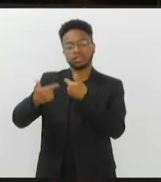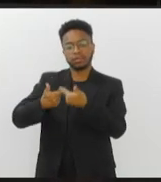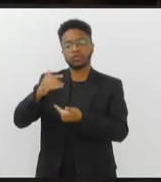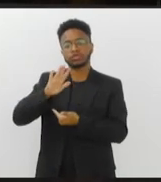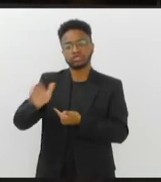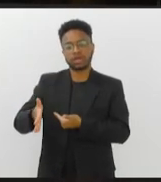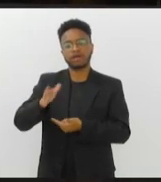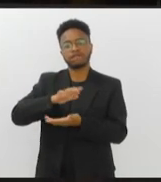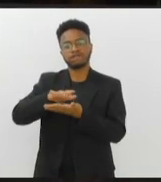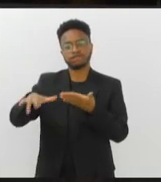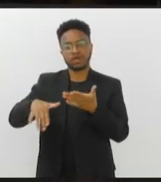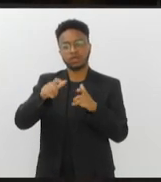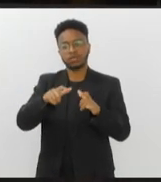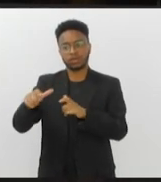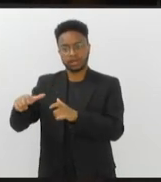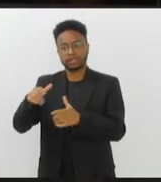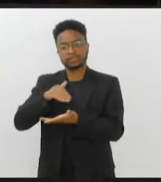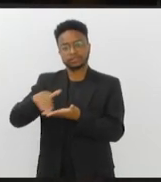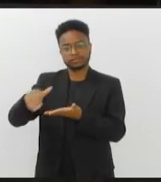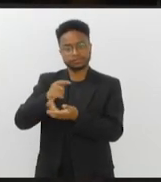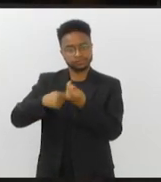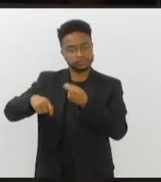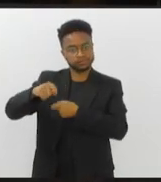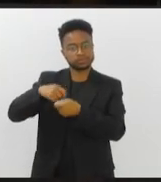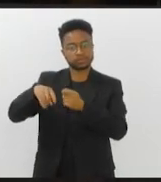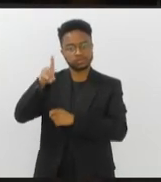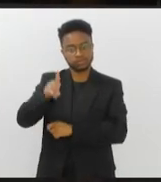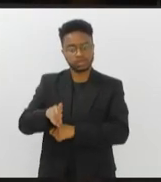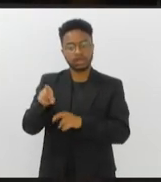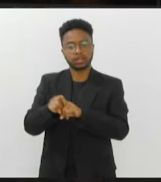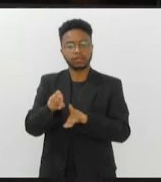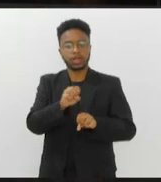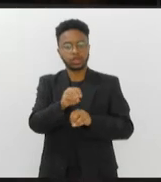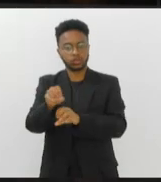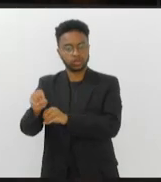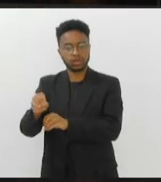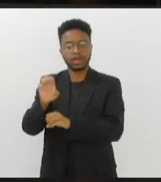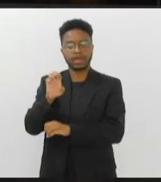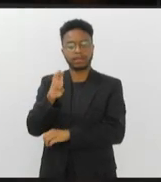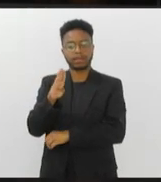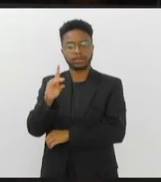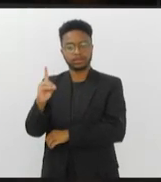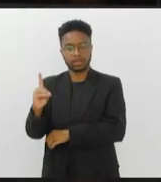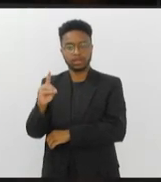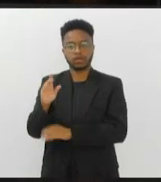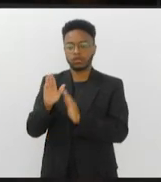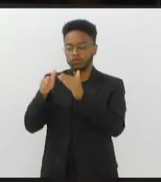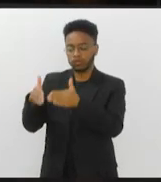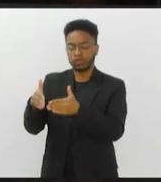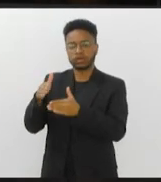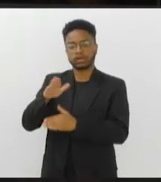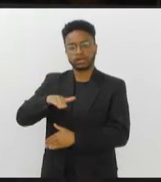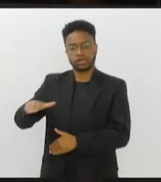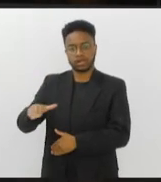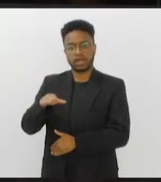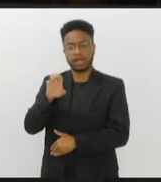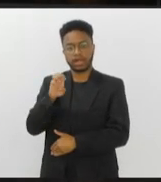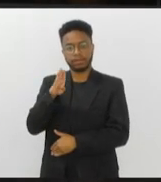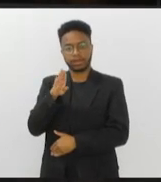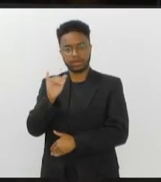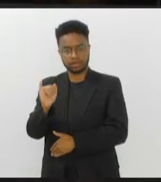como secretária da Diretoria de Administração e educadora da Escola Bíblica Infantil, a EBI,